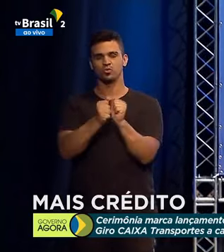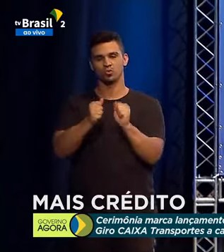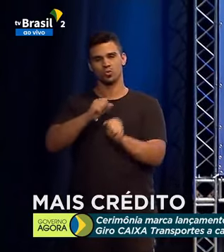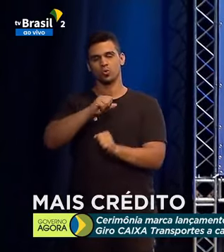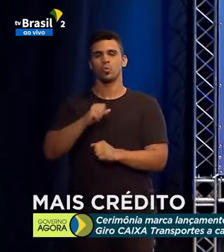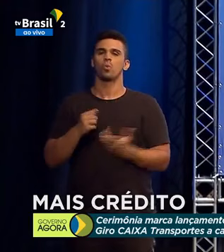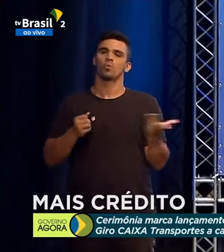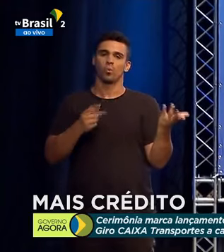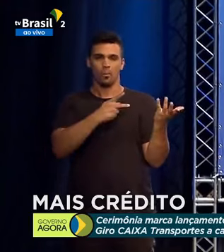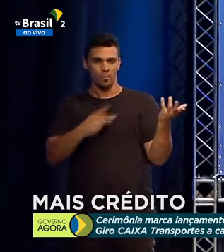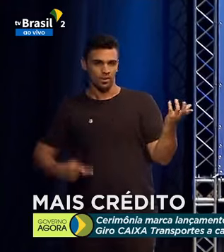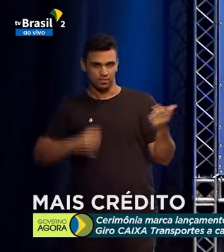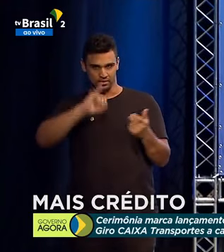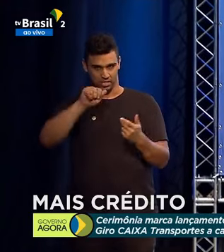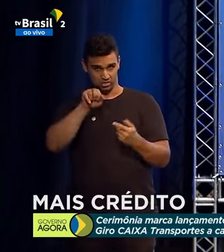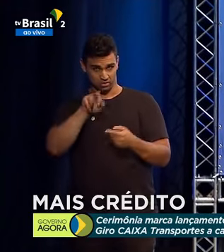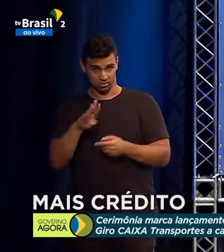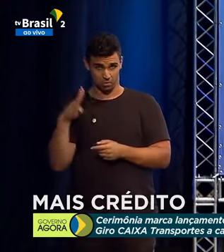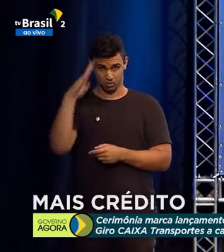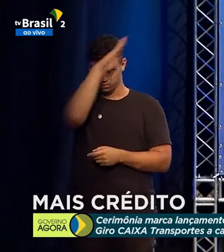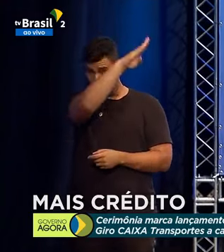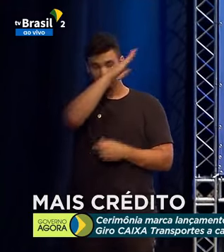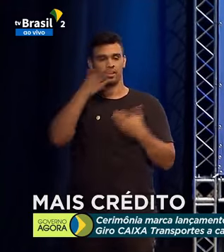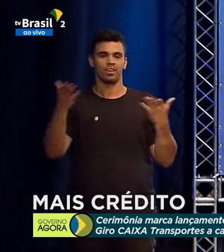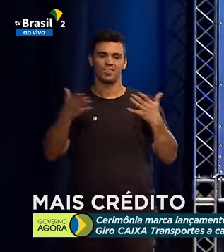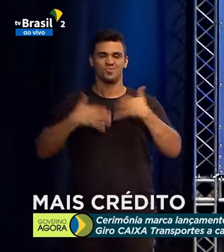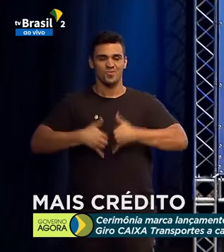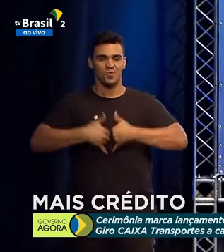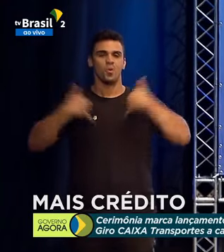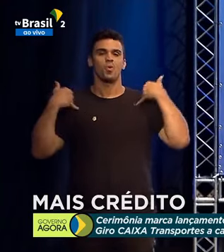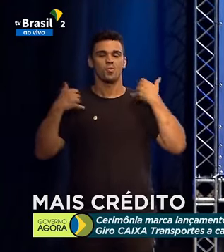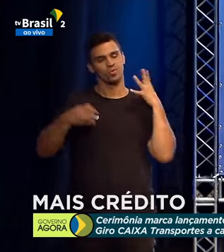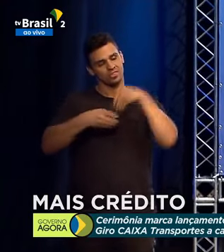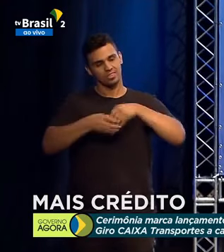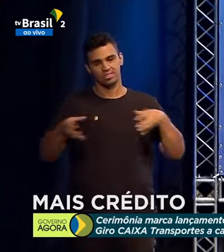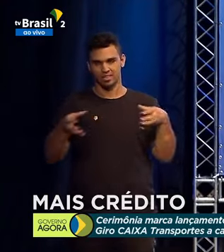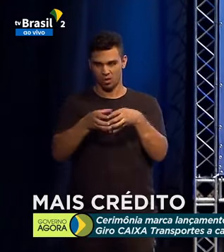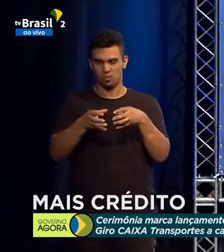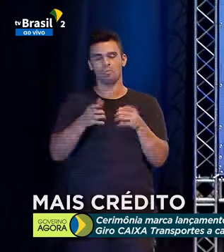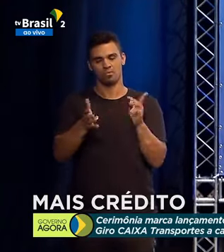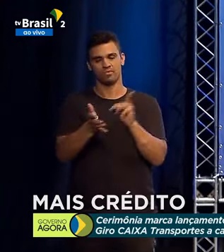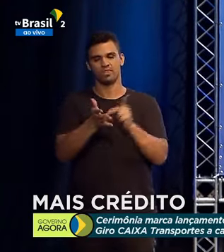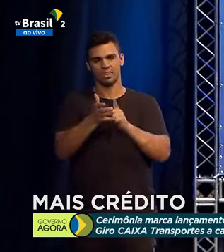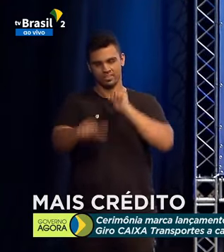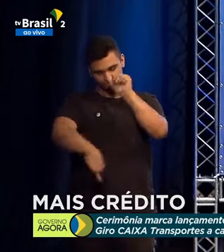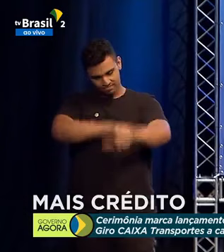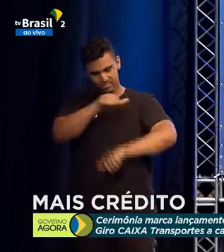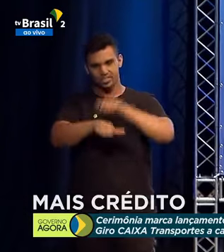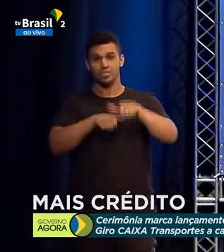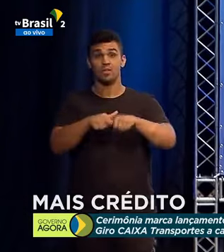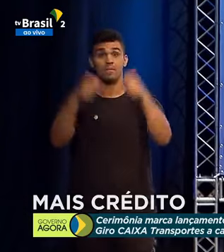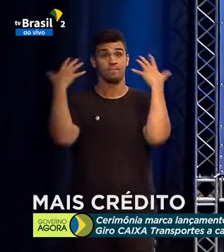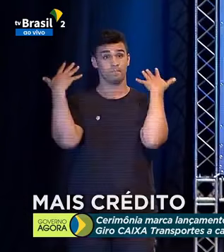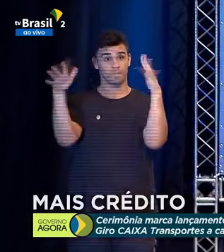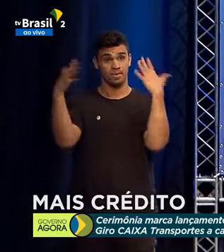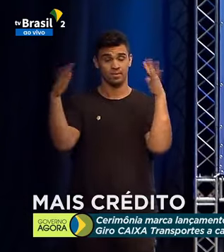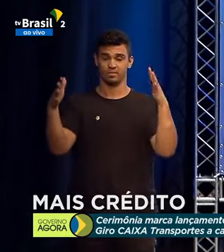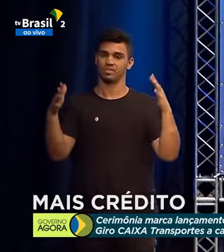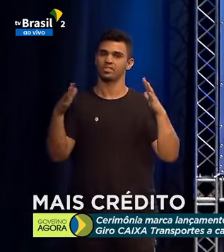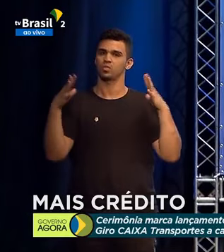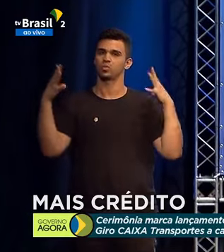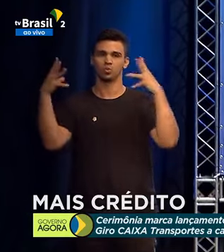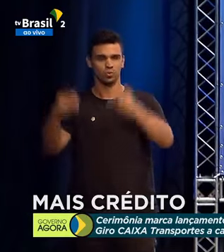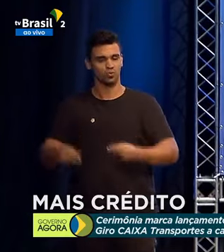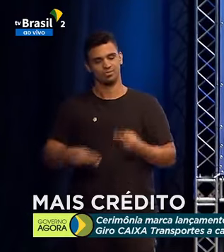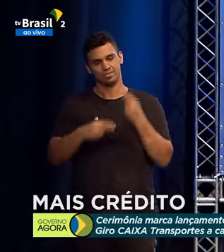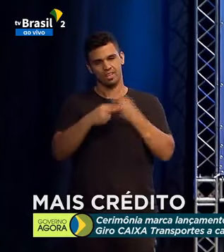o futuro. E eu fico muito orgulhoso de fazer parte dessa equipe, de verdade, que é uma equipe que vai transformar. Parabéns a todos da Caixa que estão